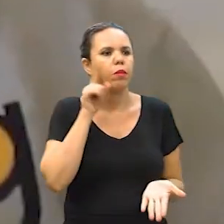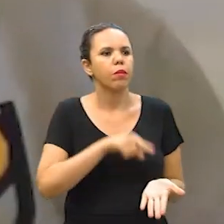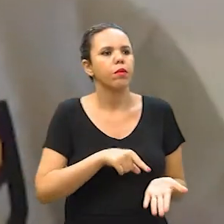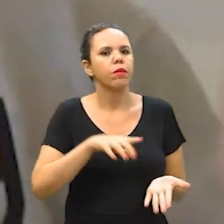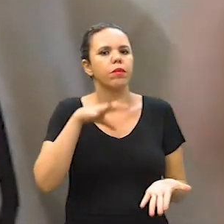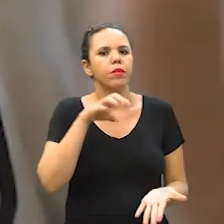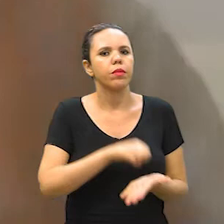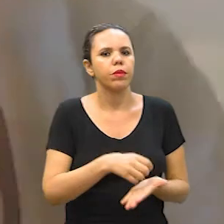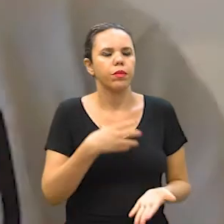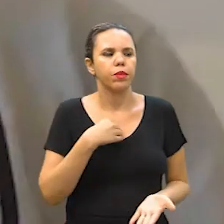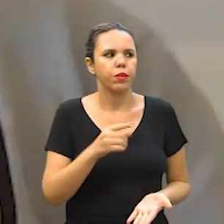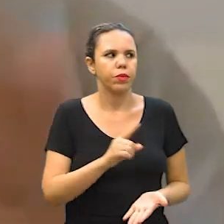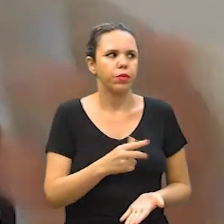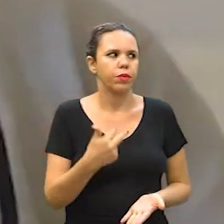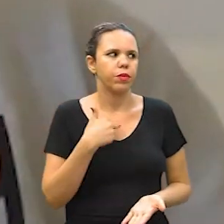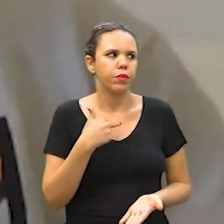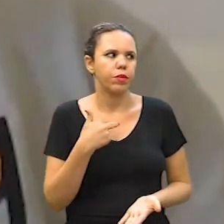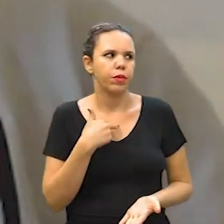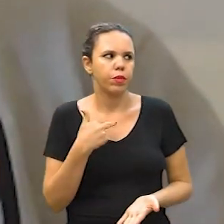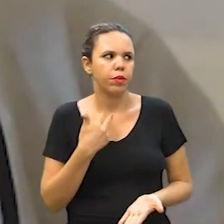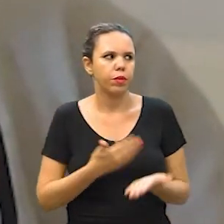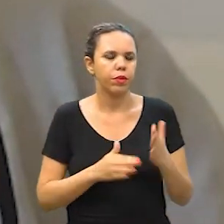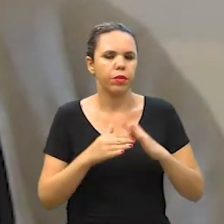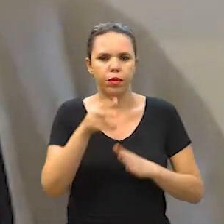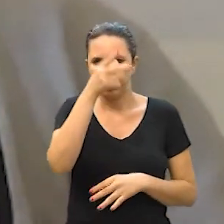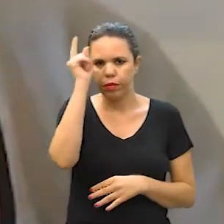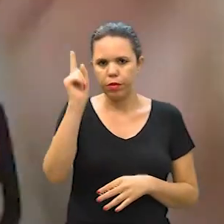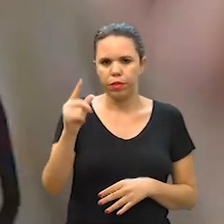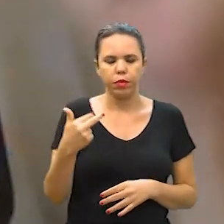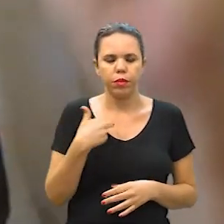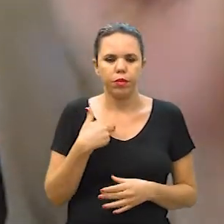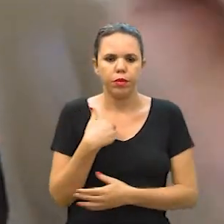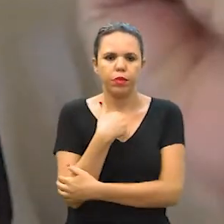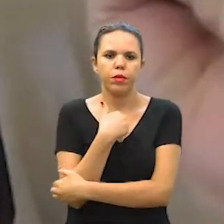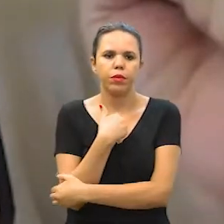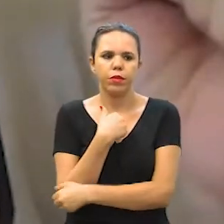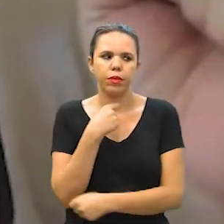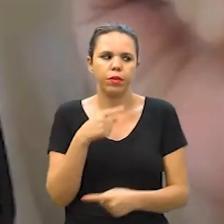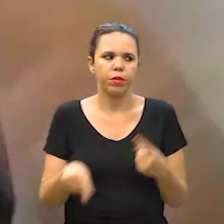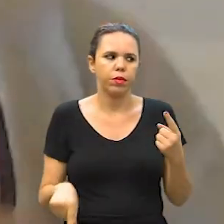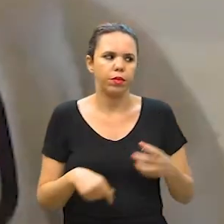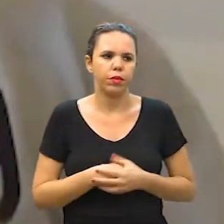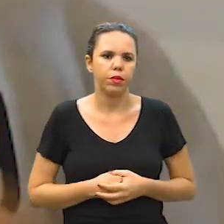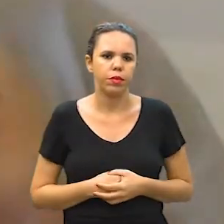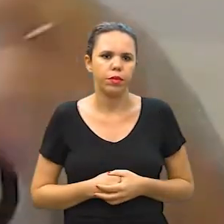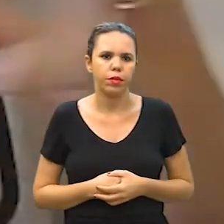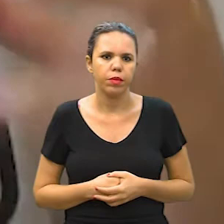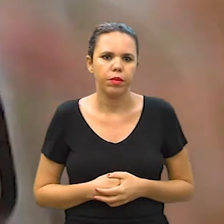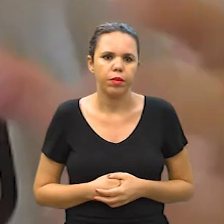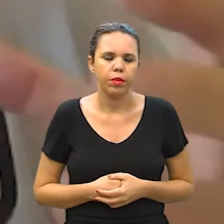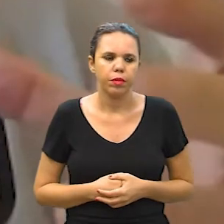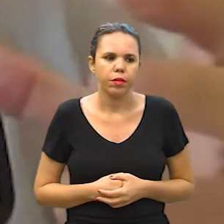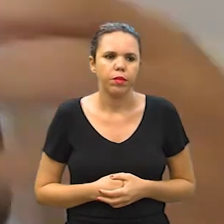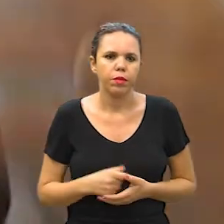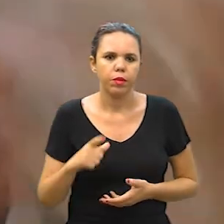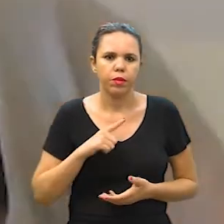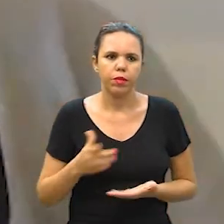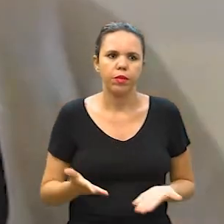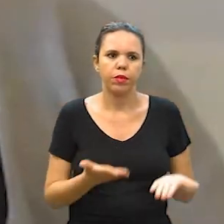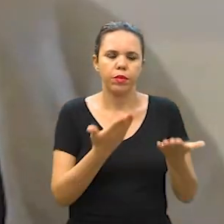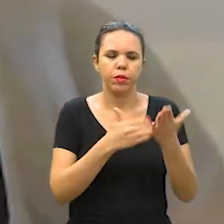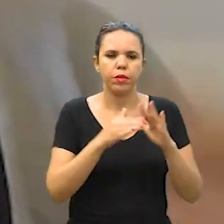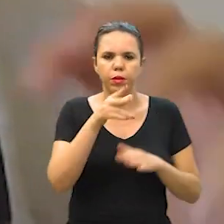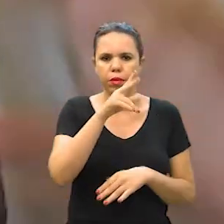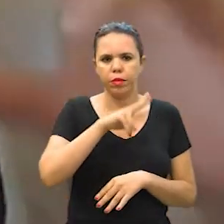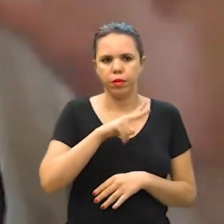e matricularmos nossos filhos na escola pública. Isso é proibido. Então, tem que ir nas